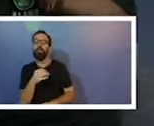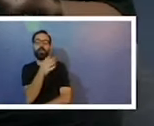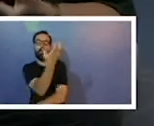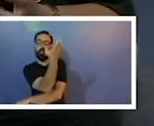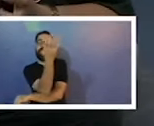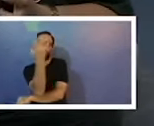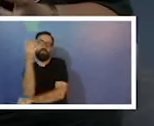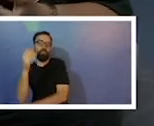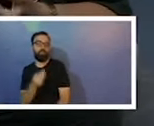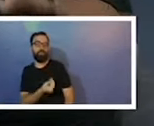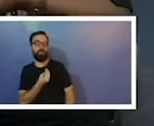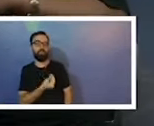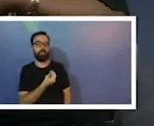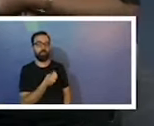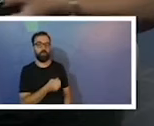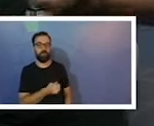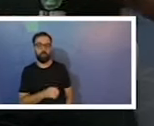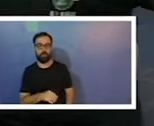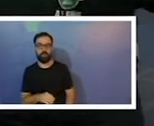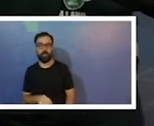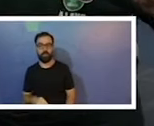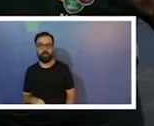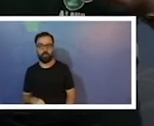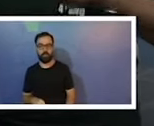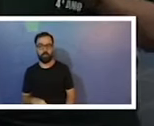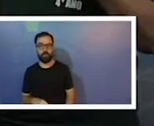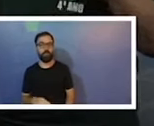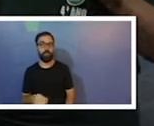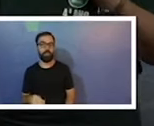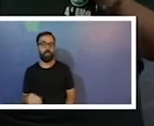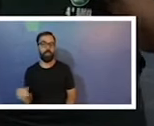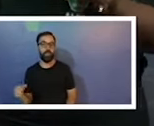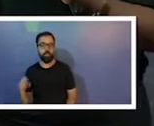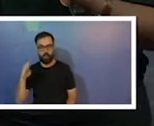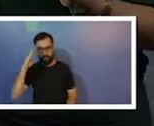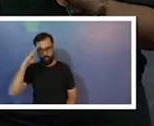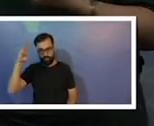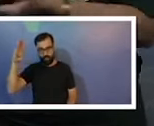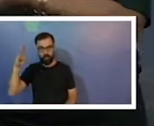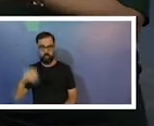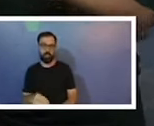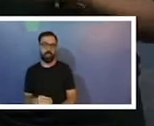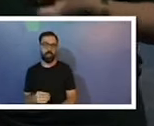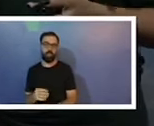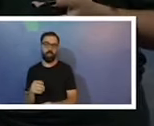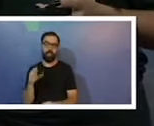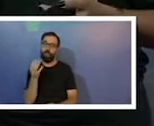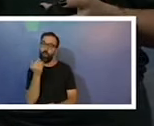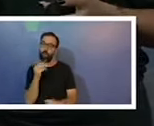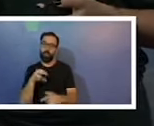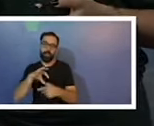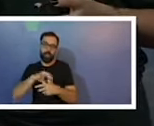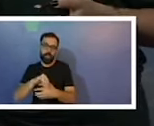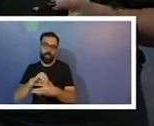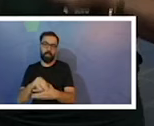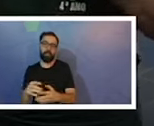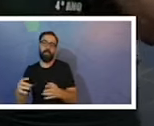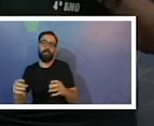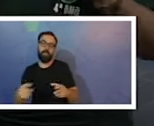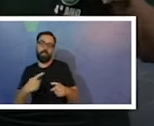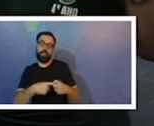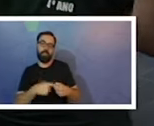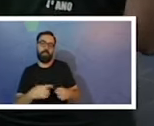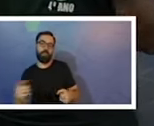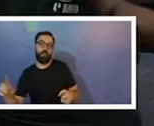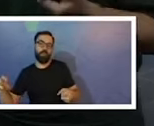que são mais perigosos, principalmente o carnívoro que traz perigo para nós, estão se aproximando da gente,